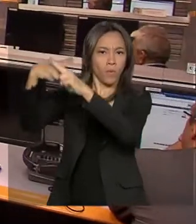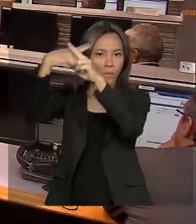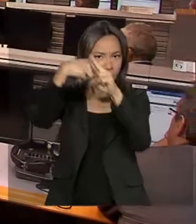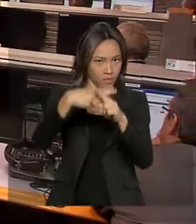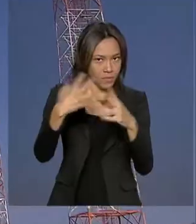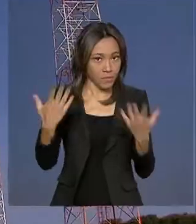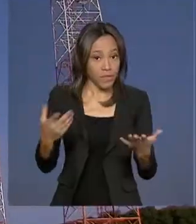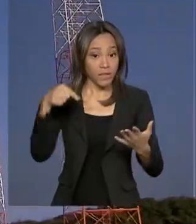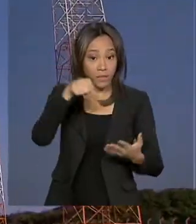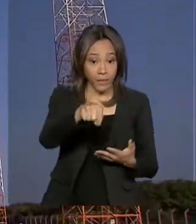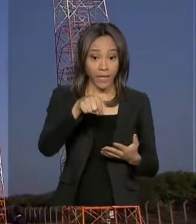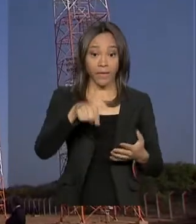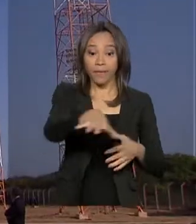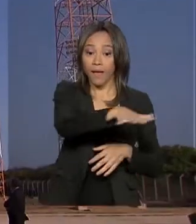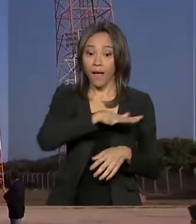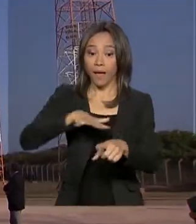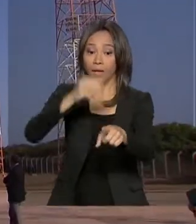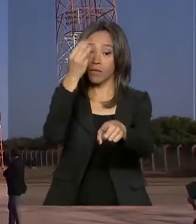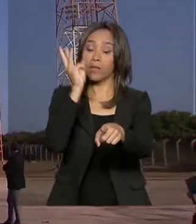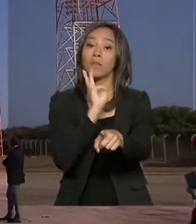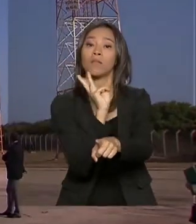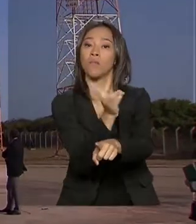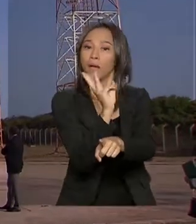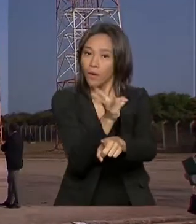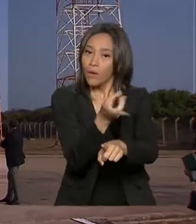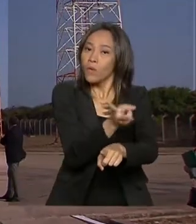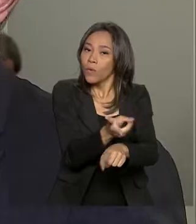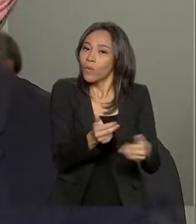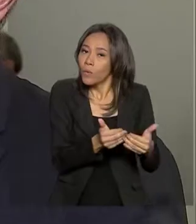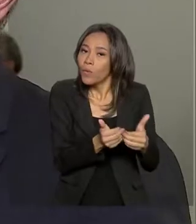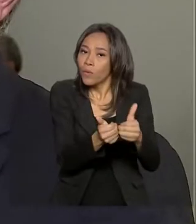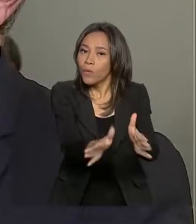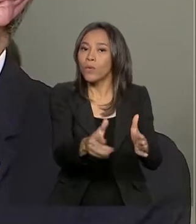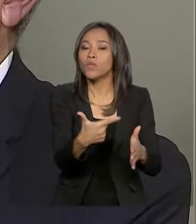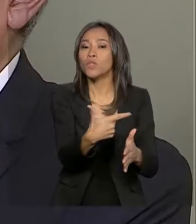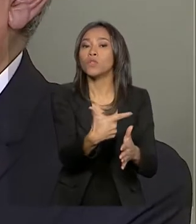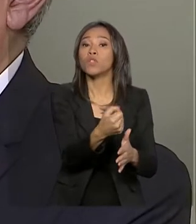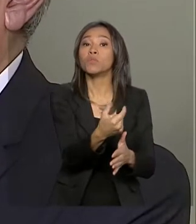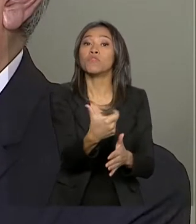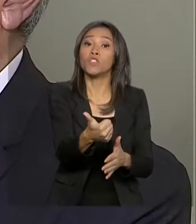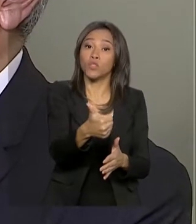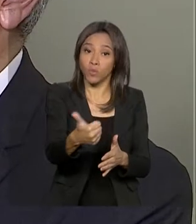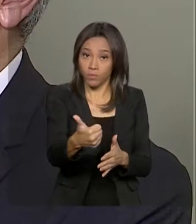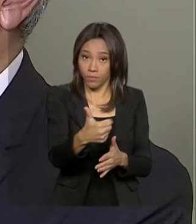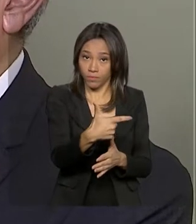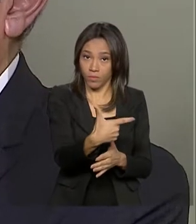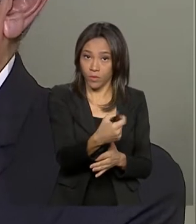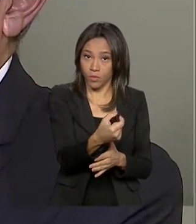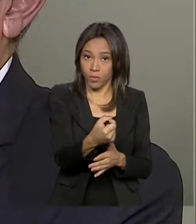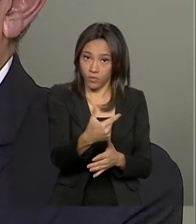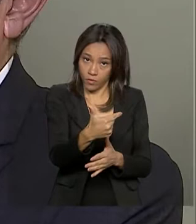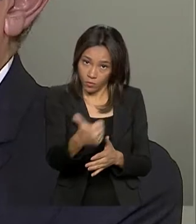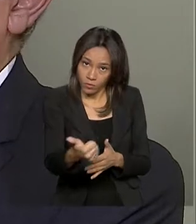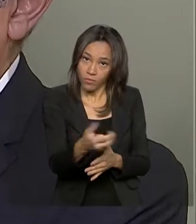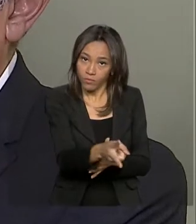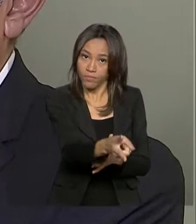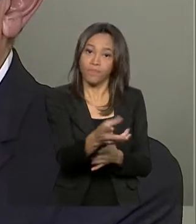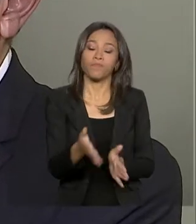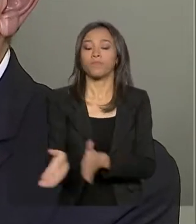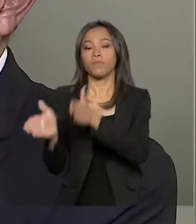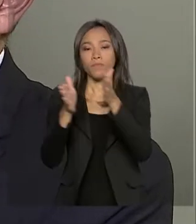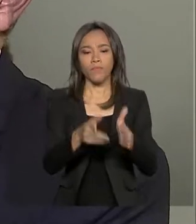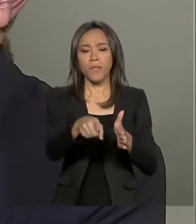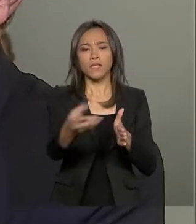é que a base de Alcântara esteja funcionando em 2021. Nós começamos as mudanças, a introdução dessas novas